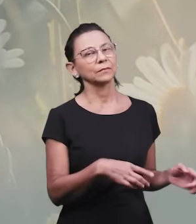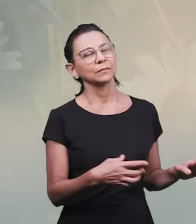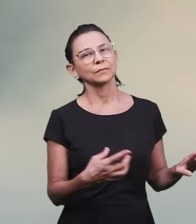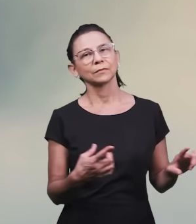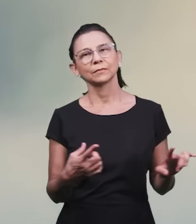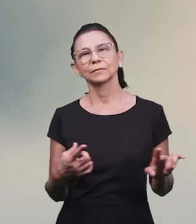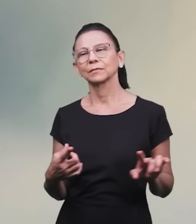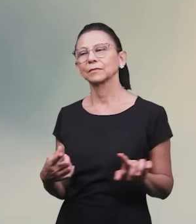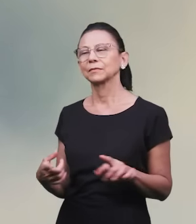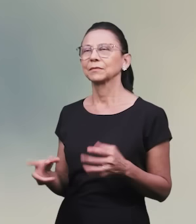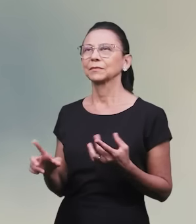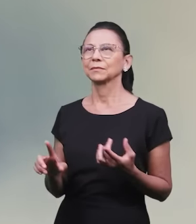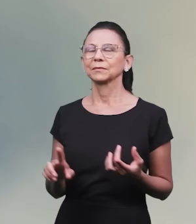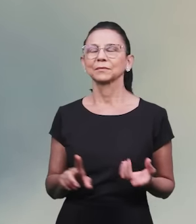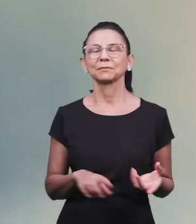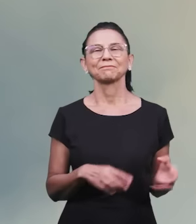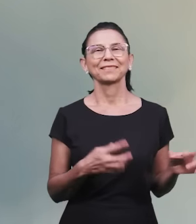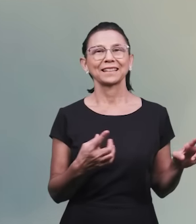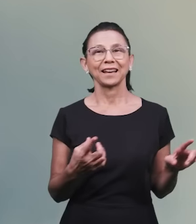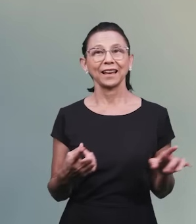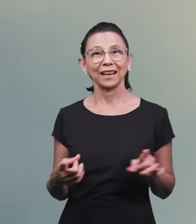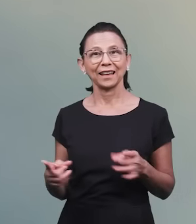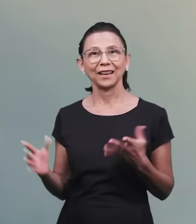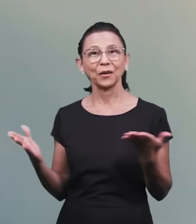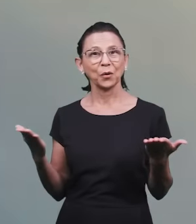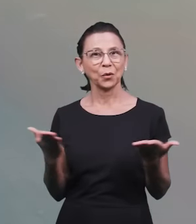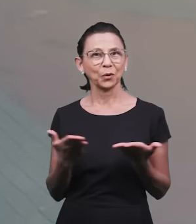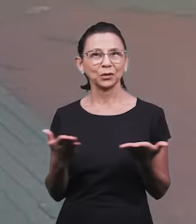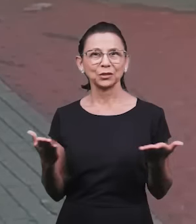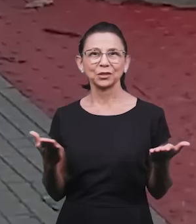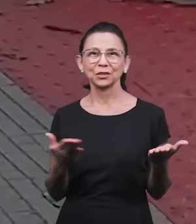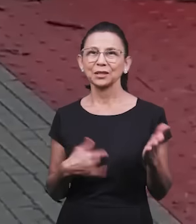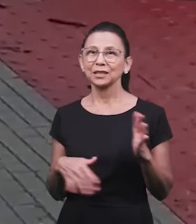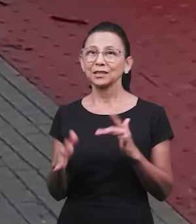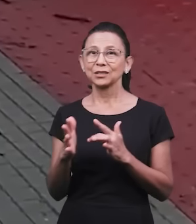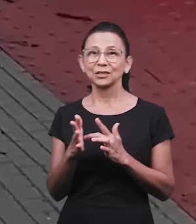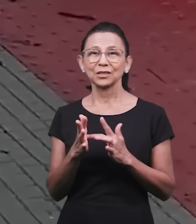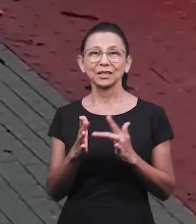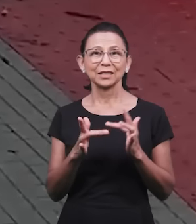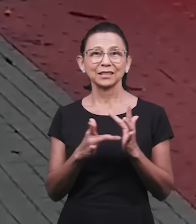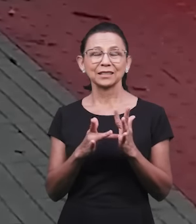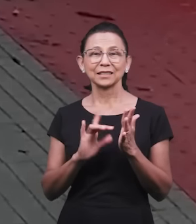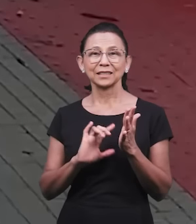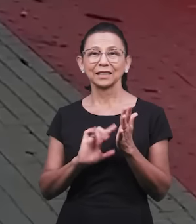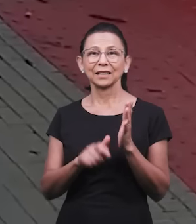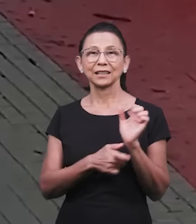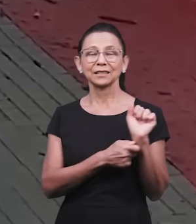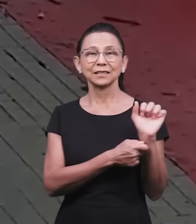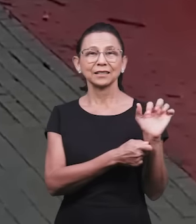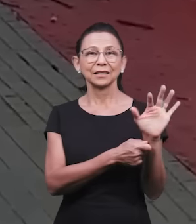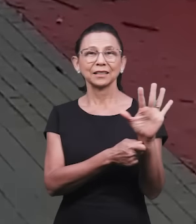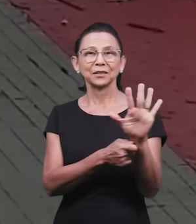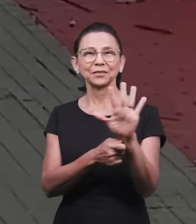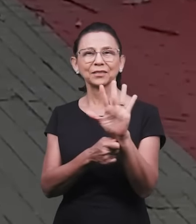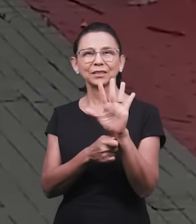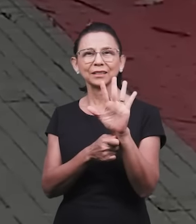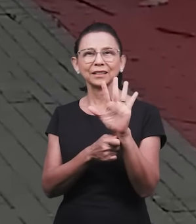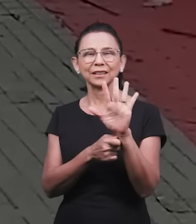Jesus, quer a ti se